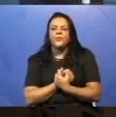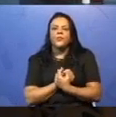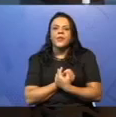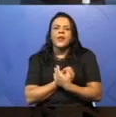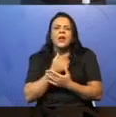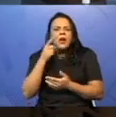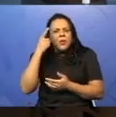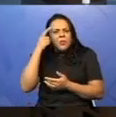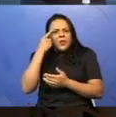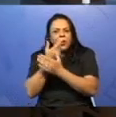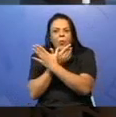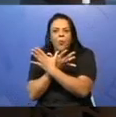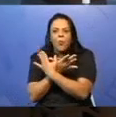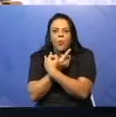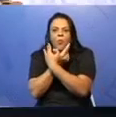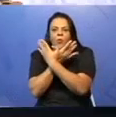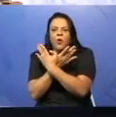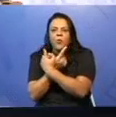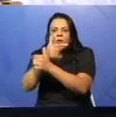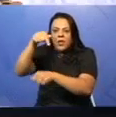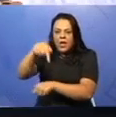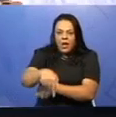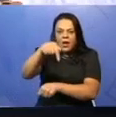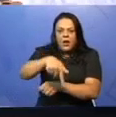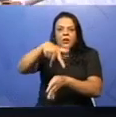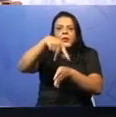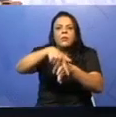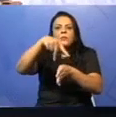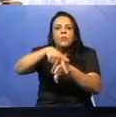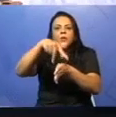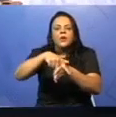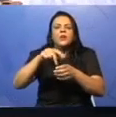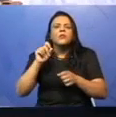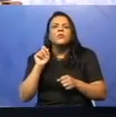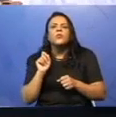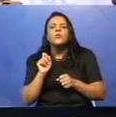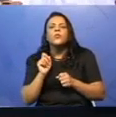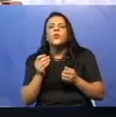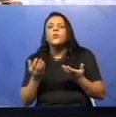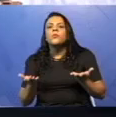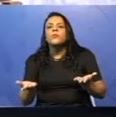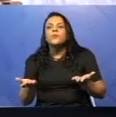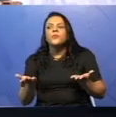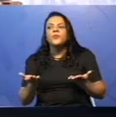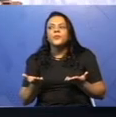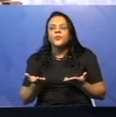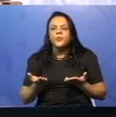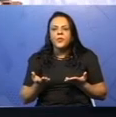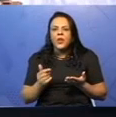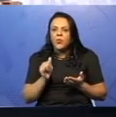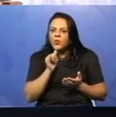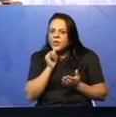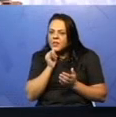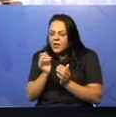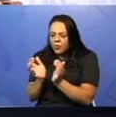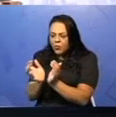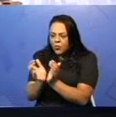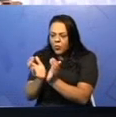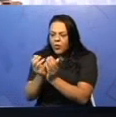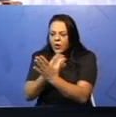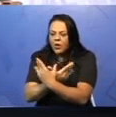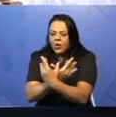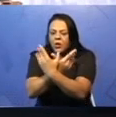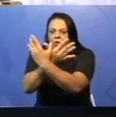Gente, imagine uma borboleta aqui em Barretos, essa borboleta aqui. Por acaso, um grupo de borboletas